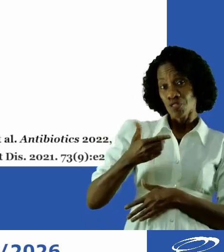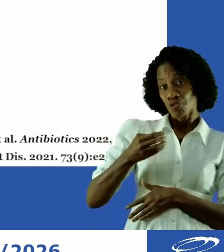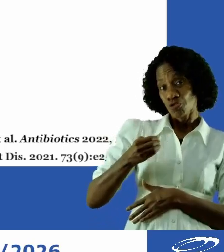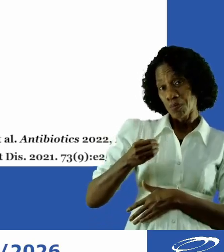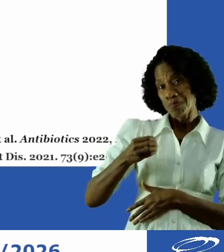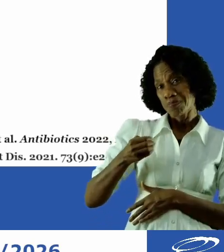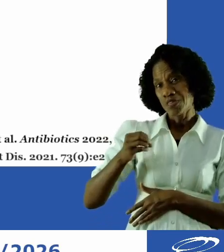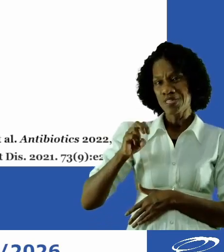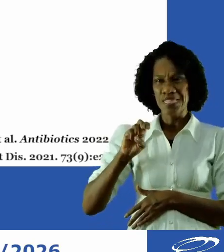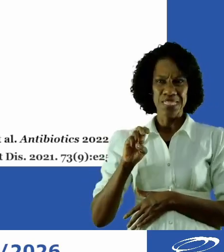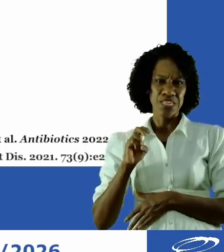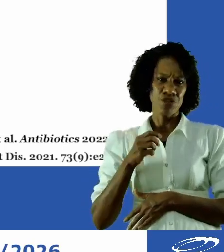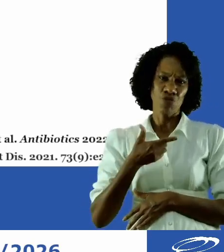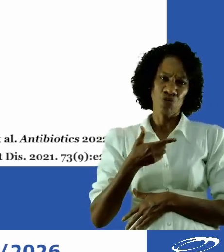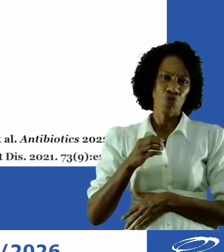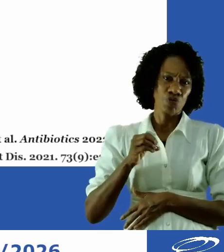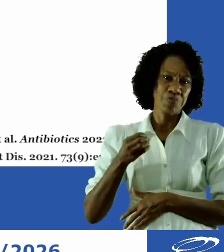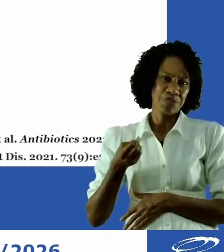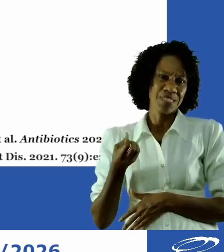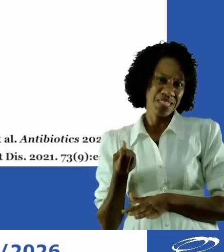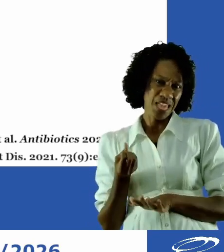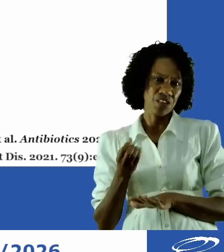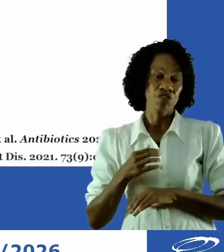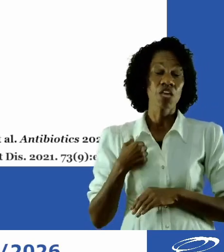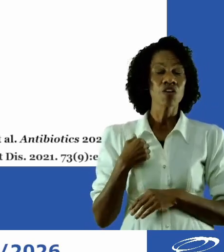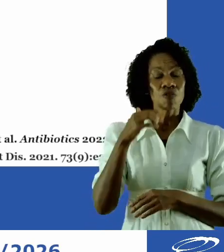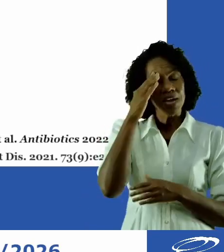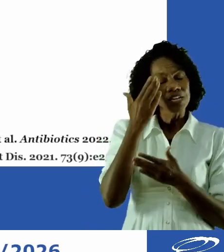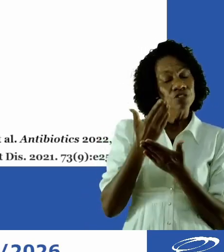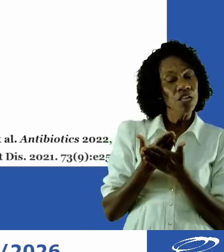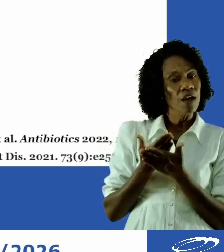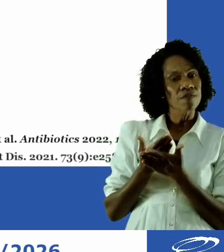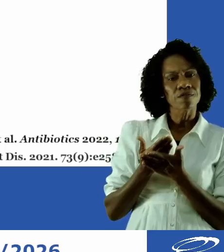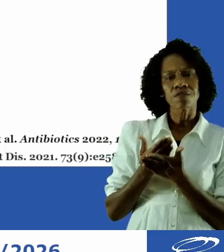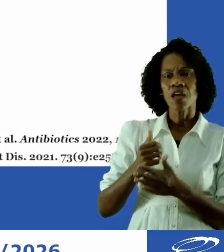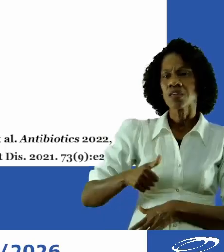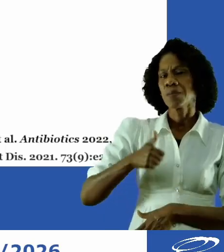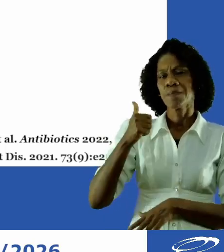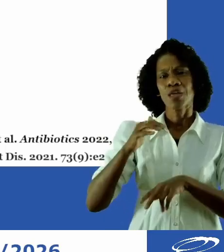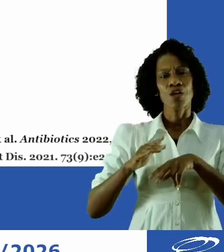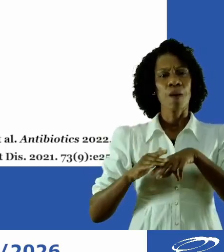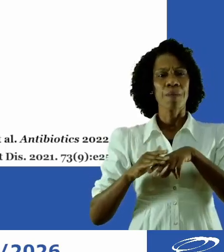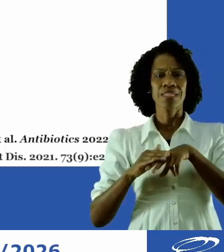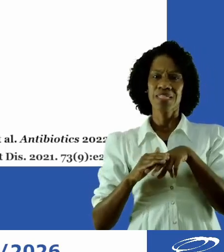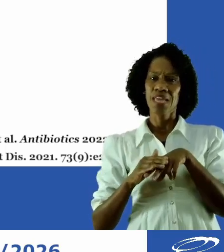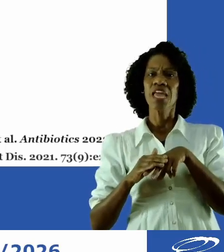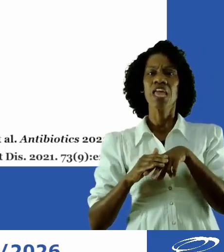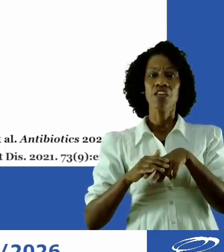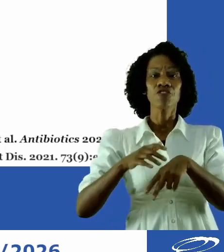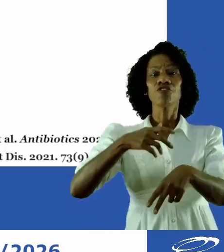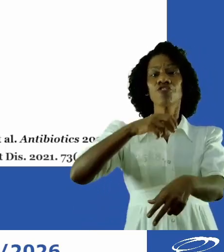2005, 2006, nem tanto tempo assim, eu acreditava que era melhor deixar os pacientes com intracate e fazer